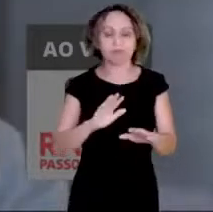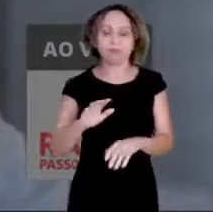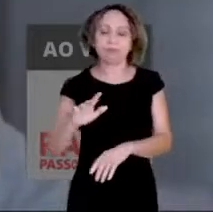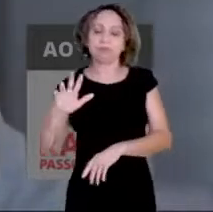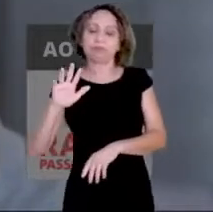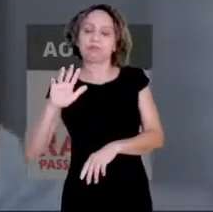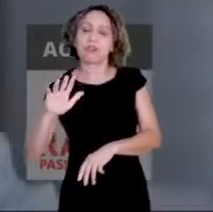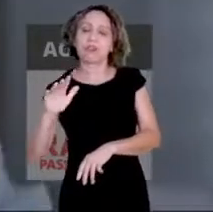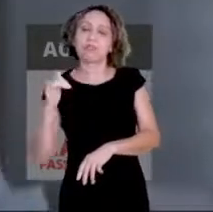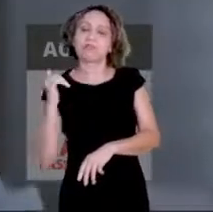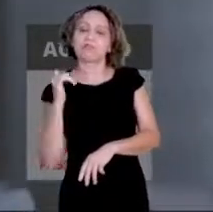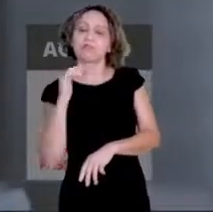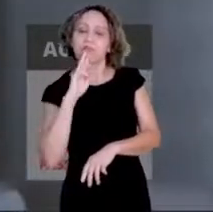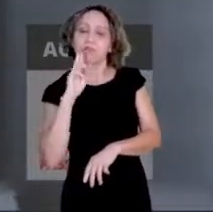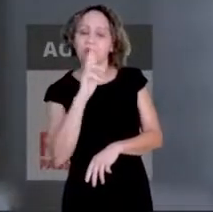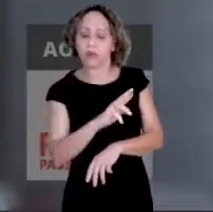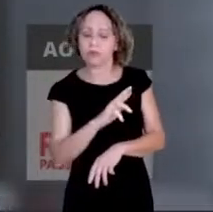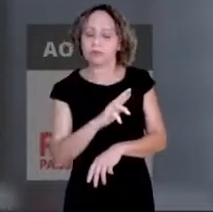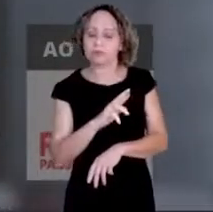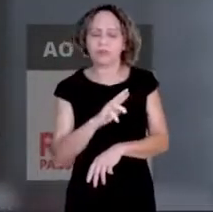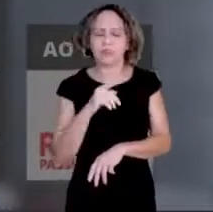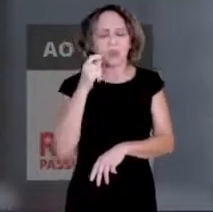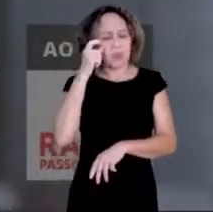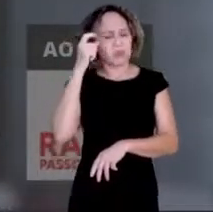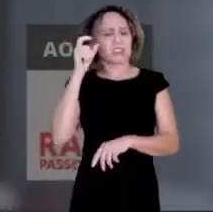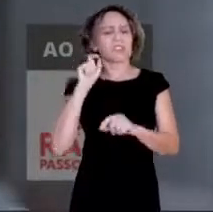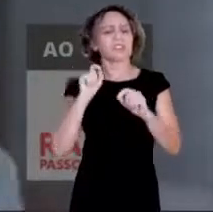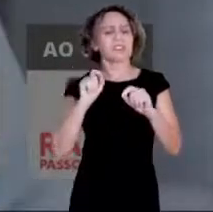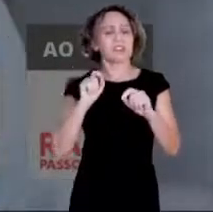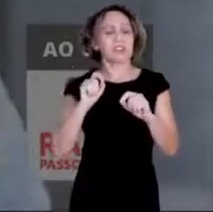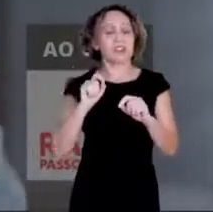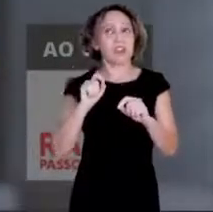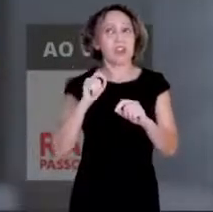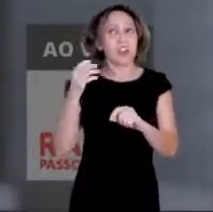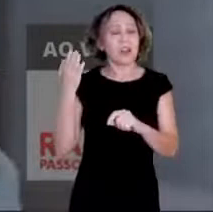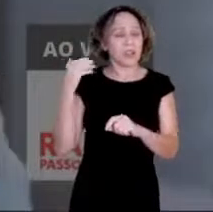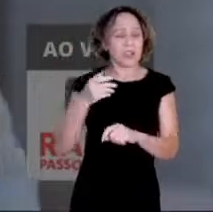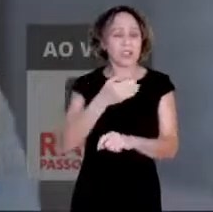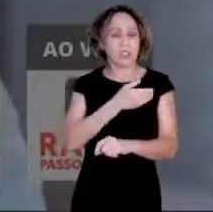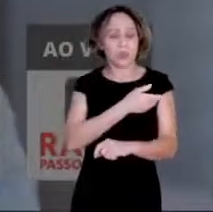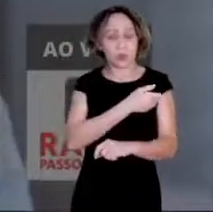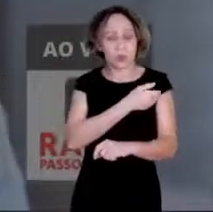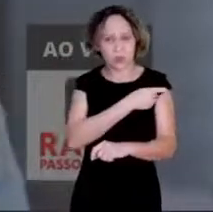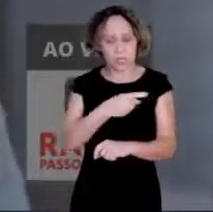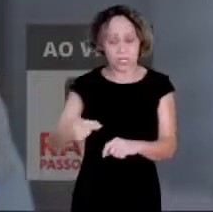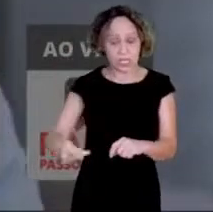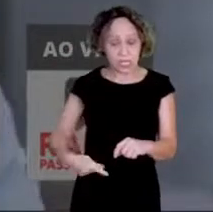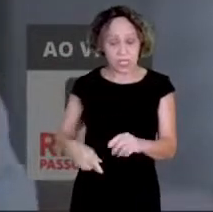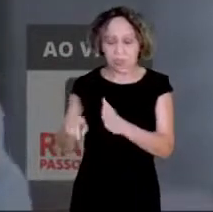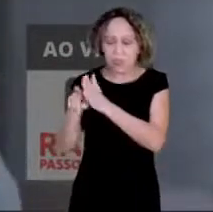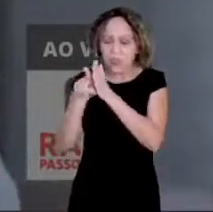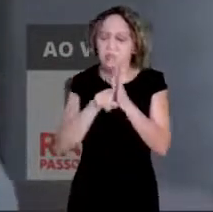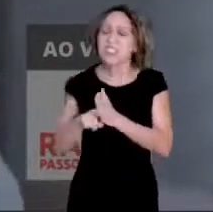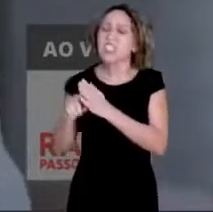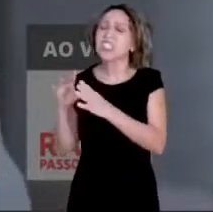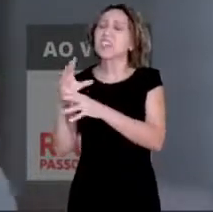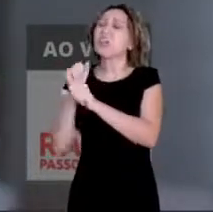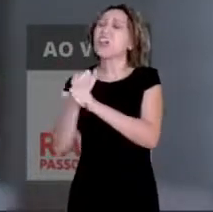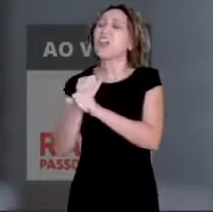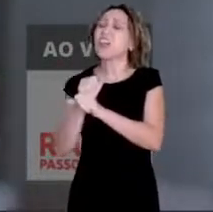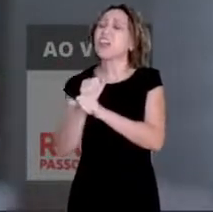5 vezes o orçamento da educação. Você está lembrado que eu criei um PAC de Ciência e Tecnologia e esse dinheiro